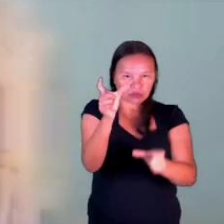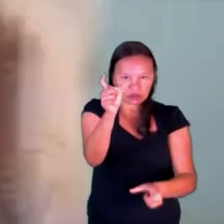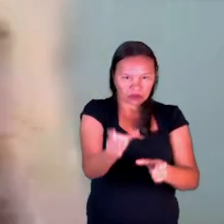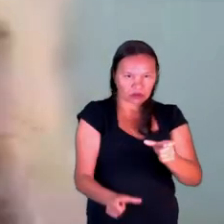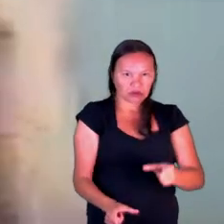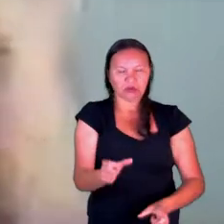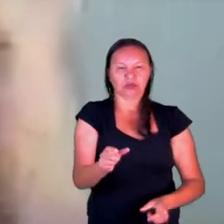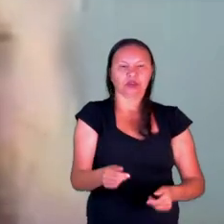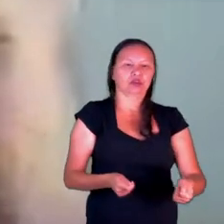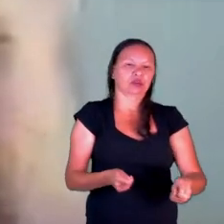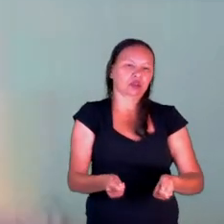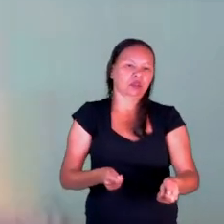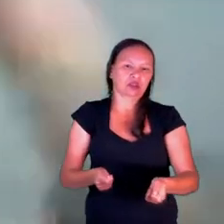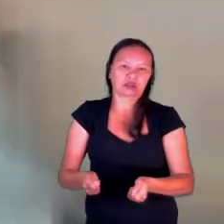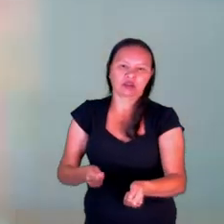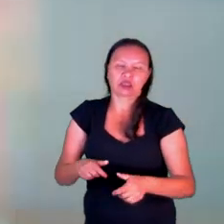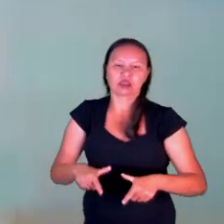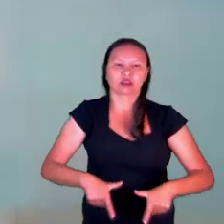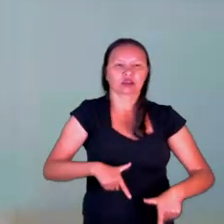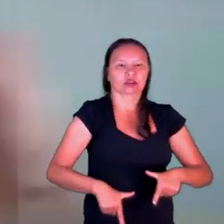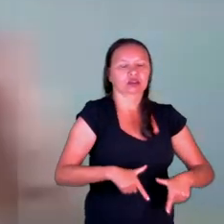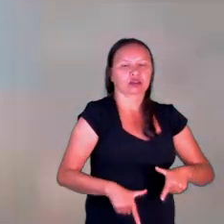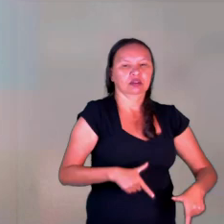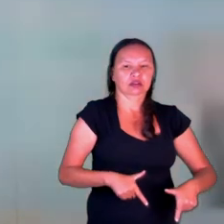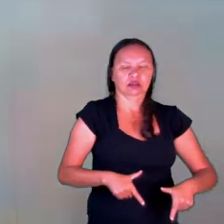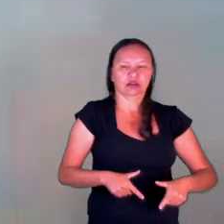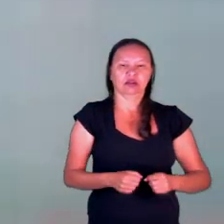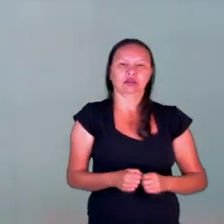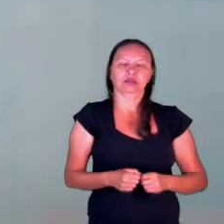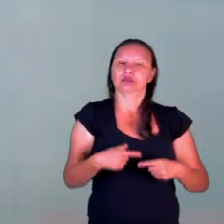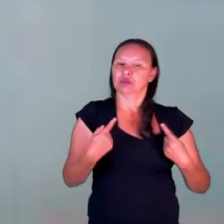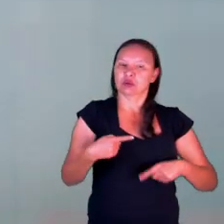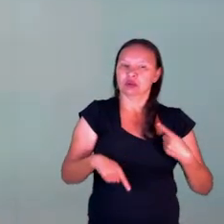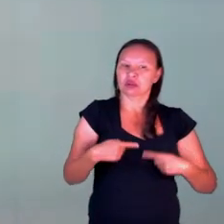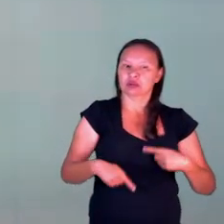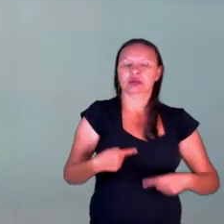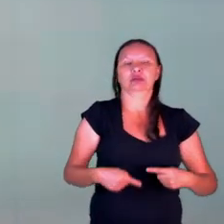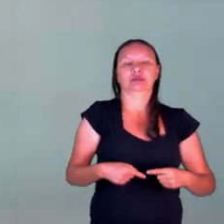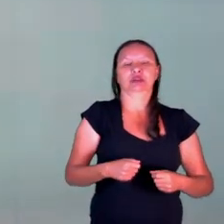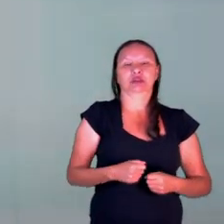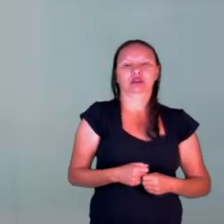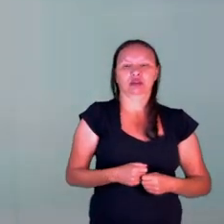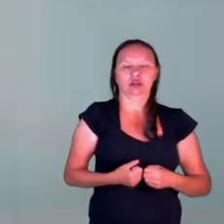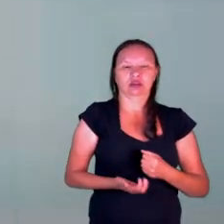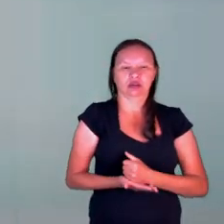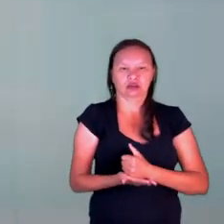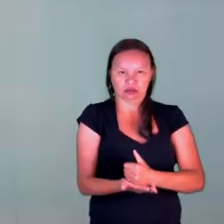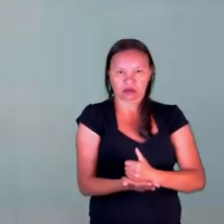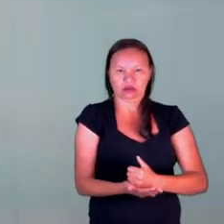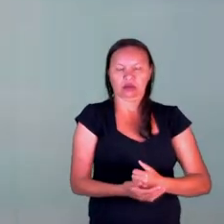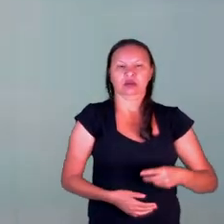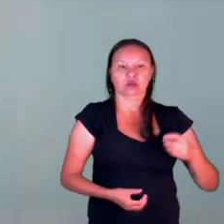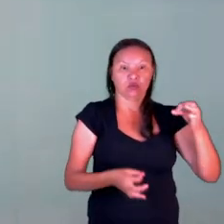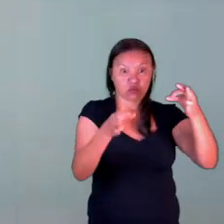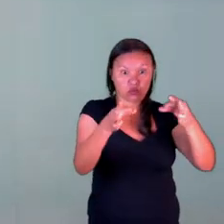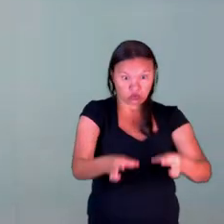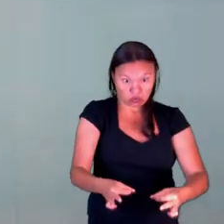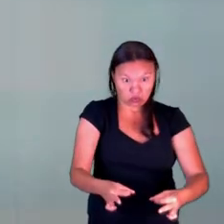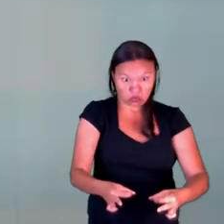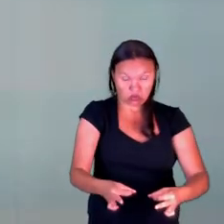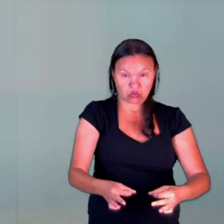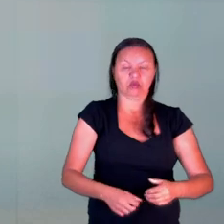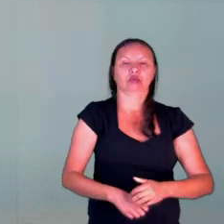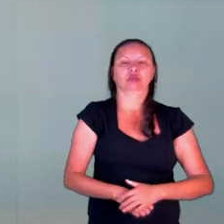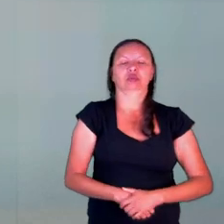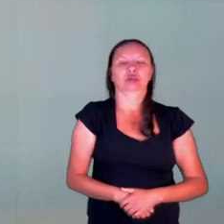sendo que ela não tenha atribuição para isso né é uma outra dificuldade talvez por meio de uma como é uma atuação extrajudicial pode ser por meio de uma portaria do